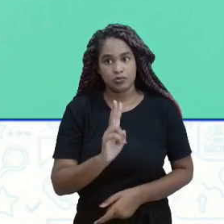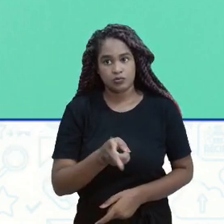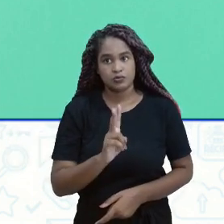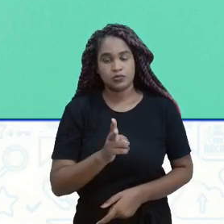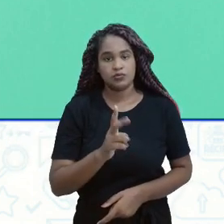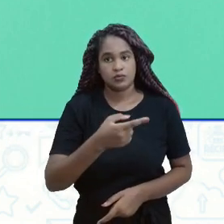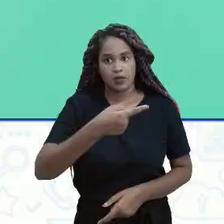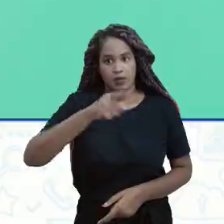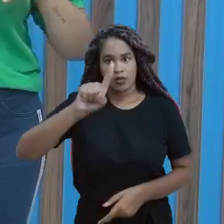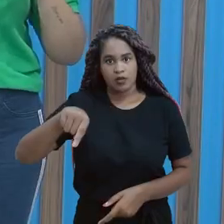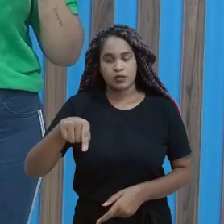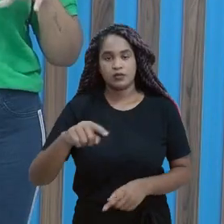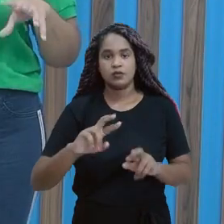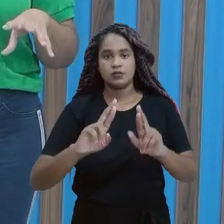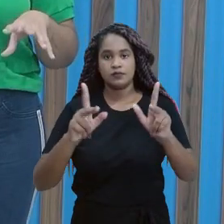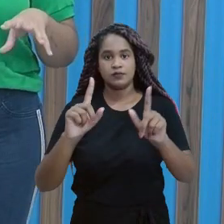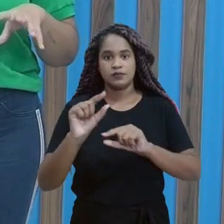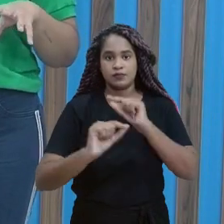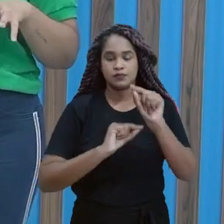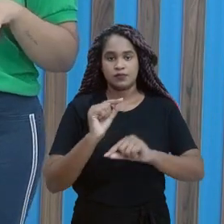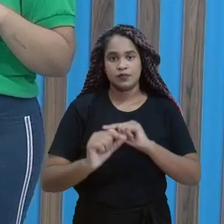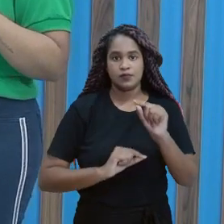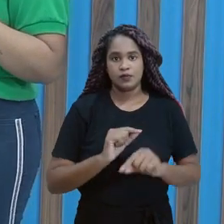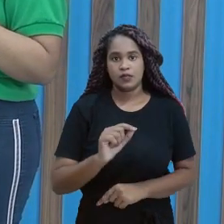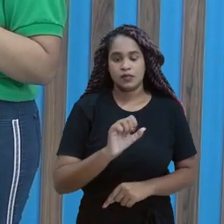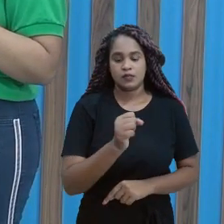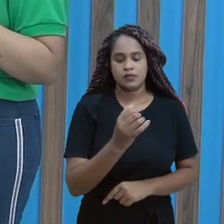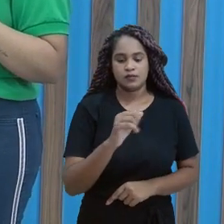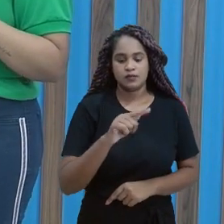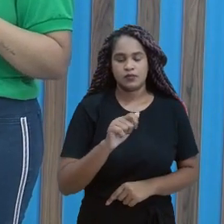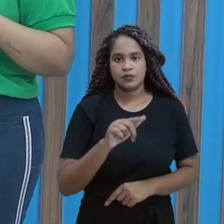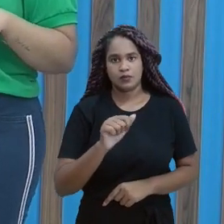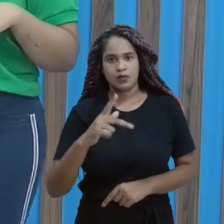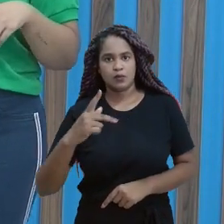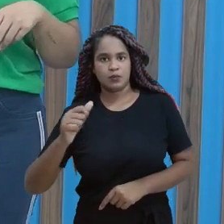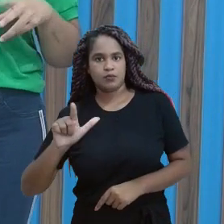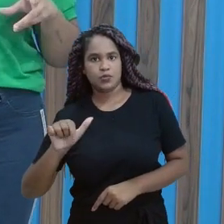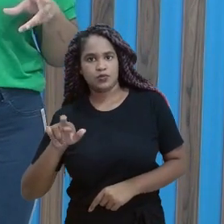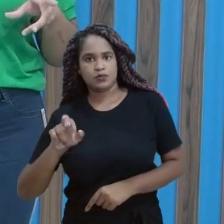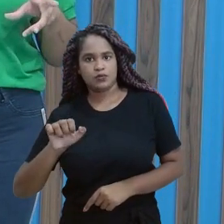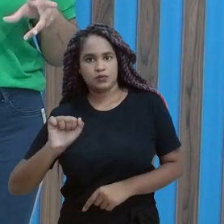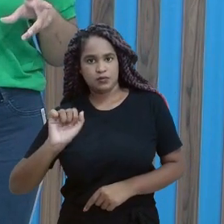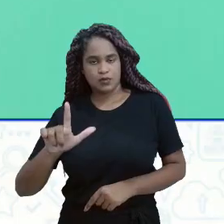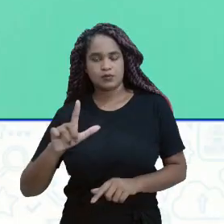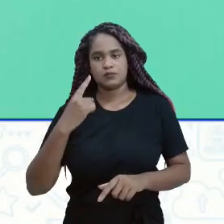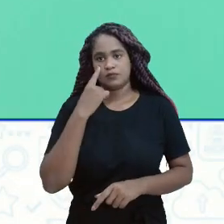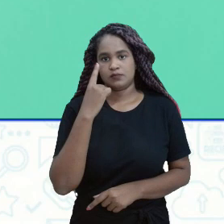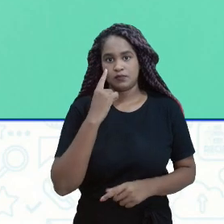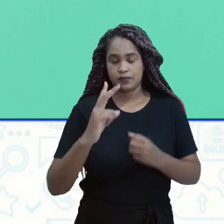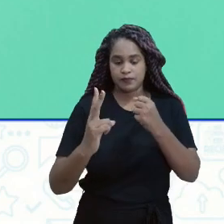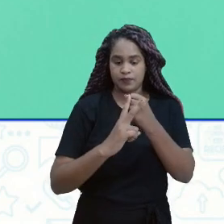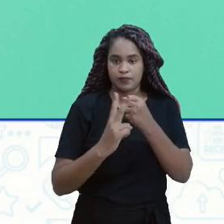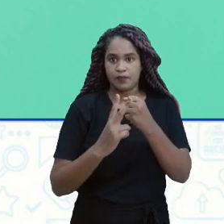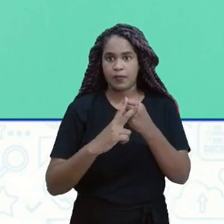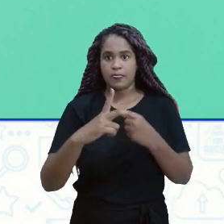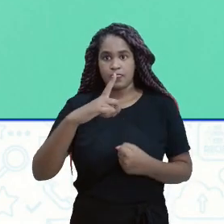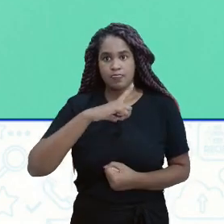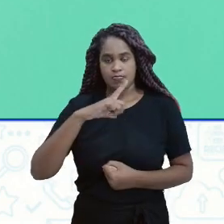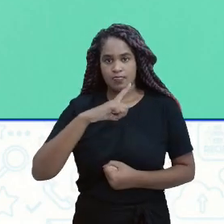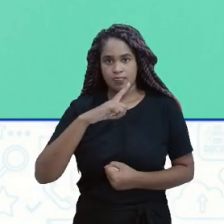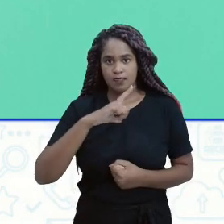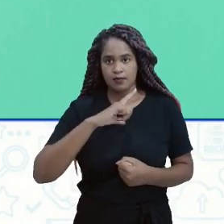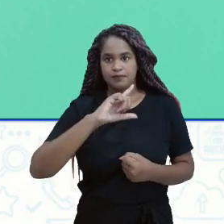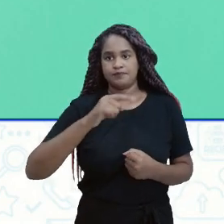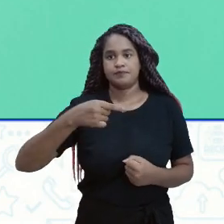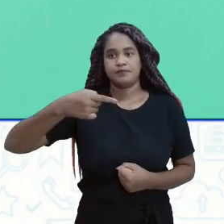vamos lá. A gente tem o verbo ter e o verbo vir. Esses dois verbos, eles